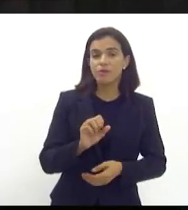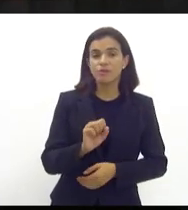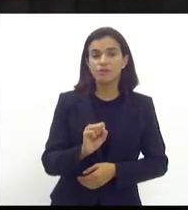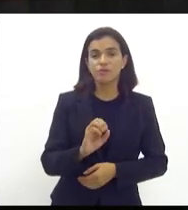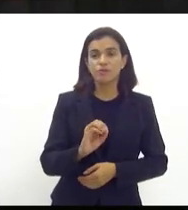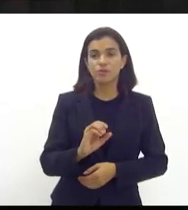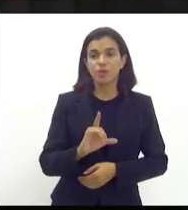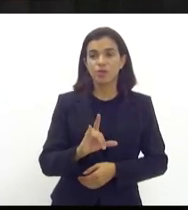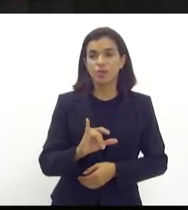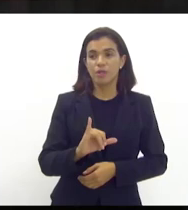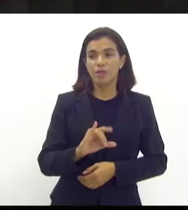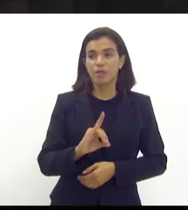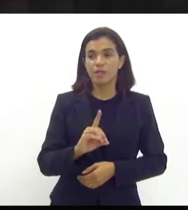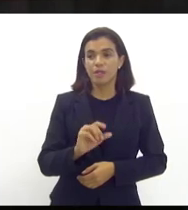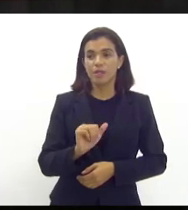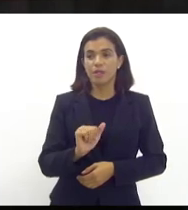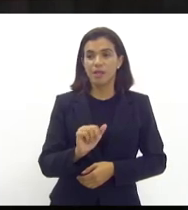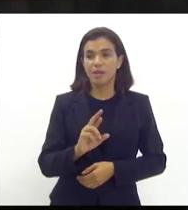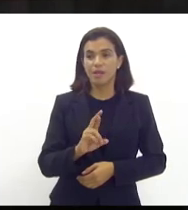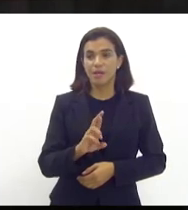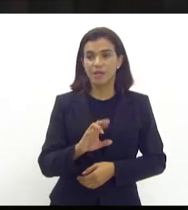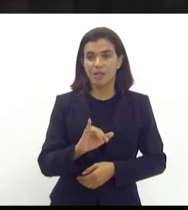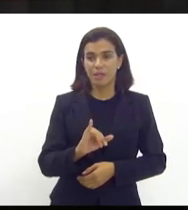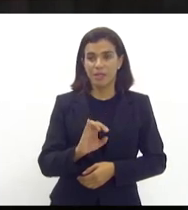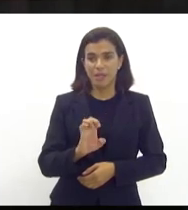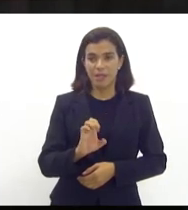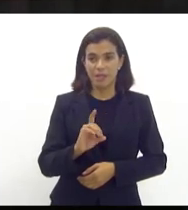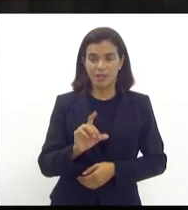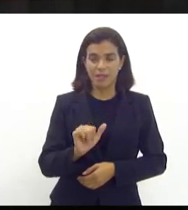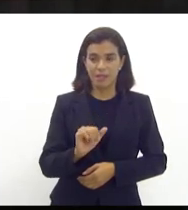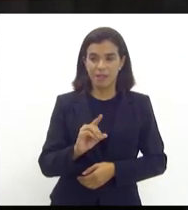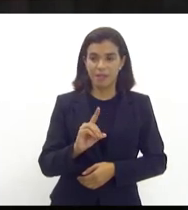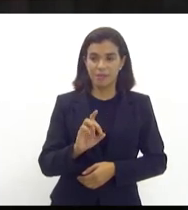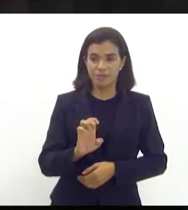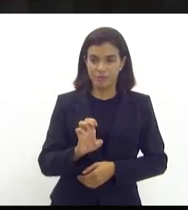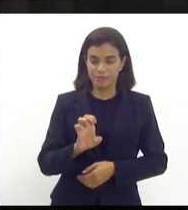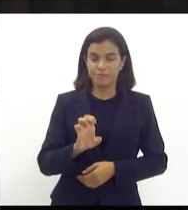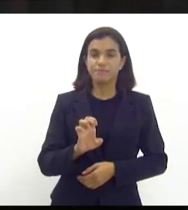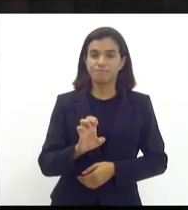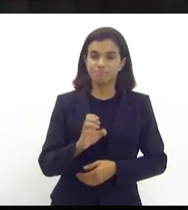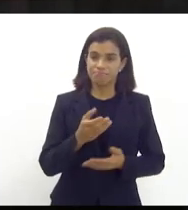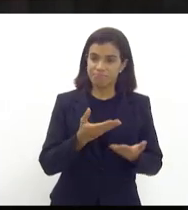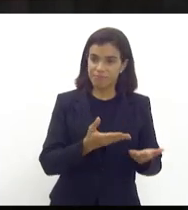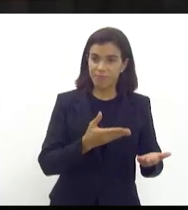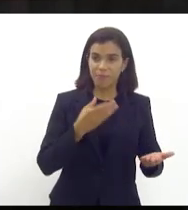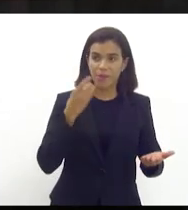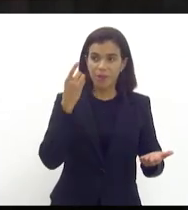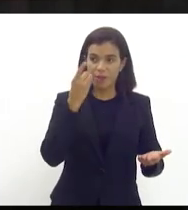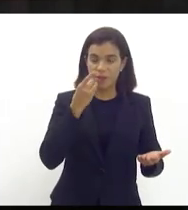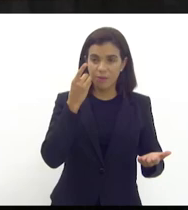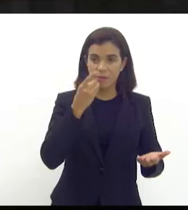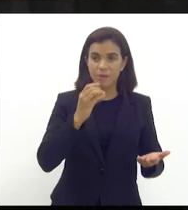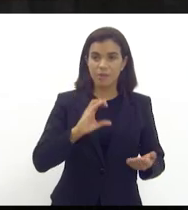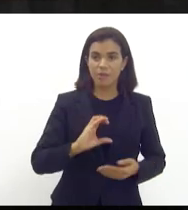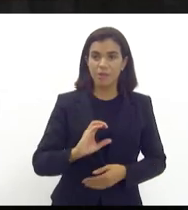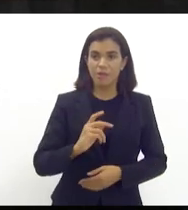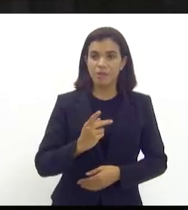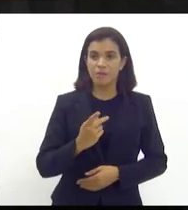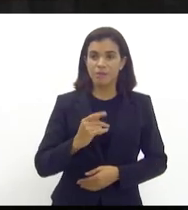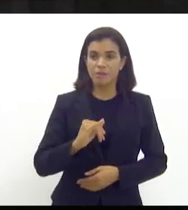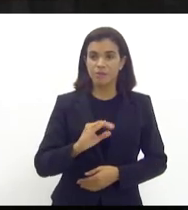Solidariedade. É porque houve fusão de partidos. Solidariedade. Deputado Chico Machado